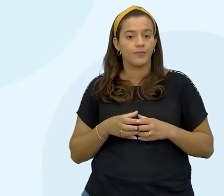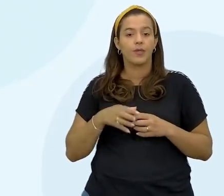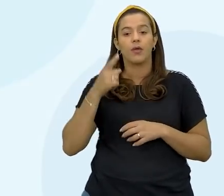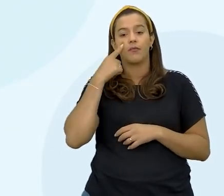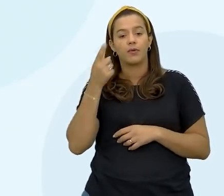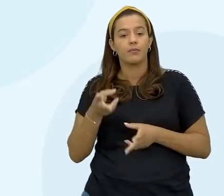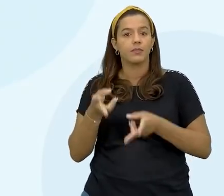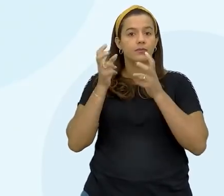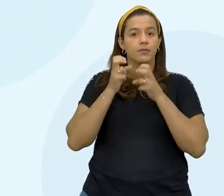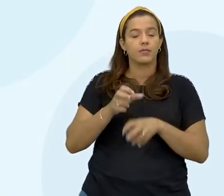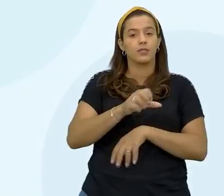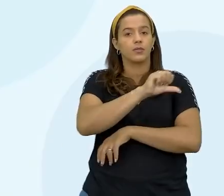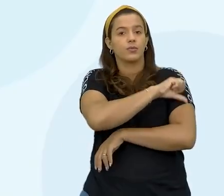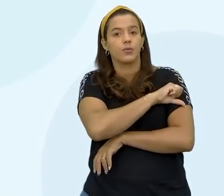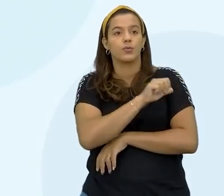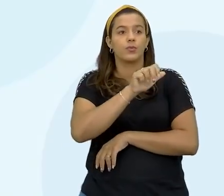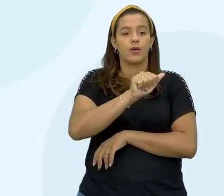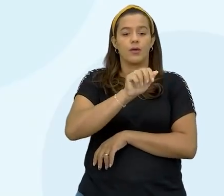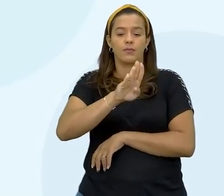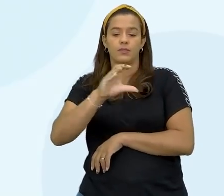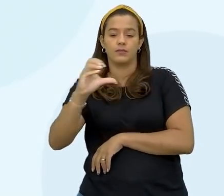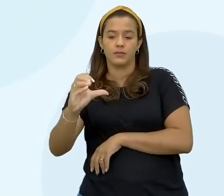nono A, B e C tem